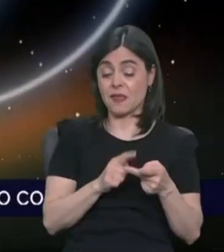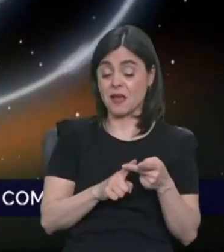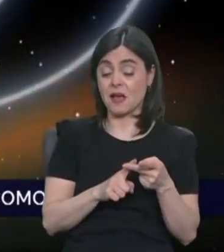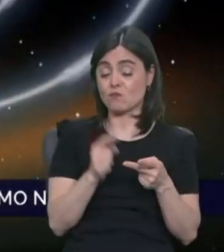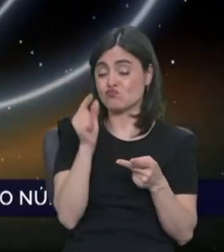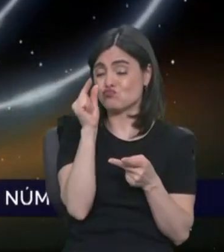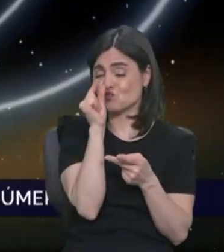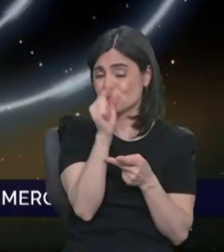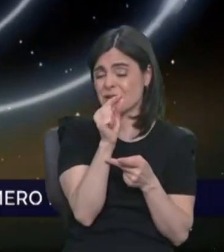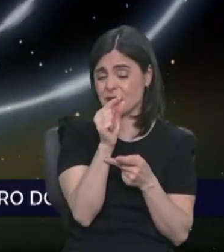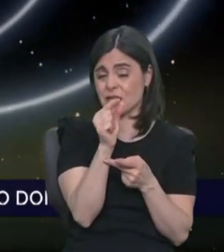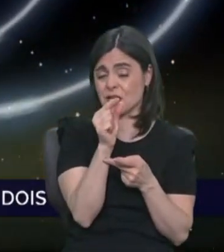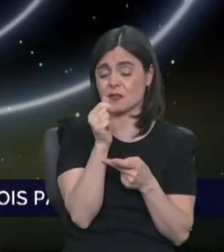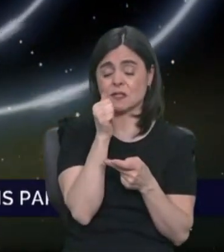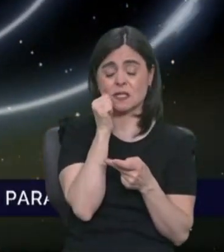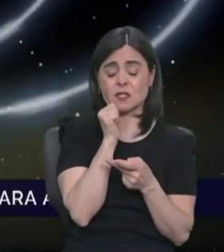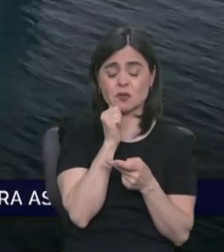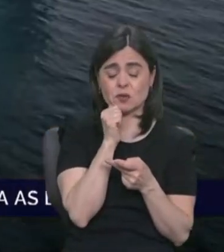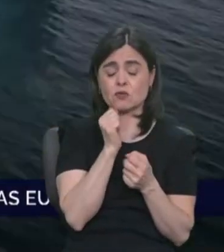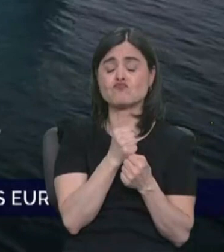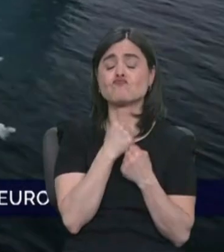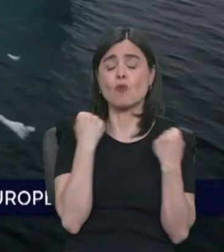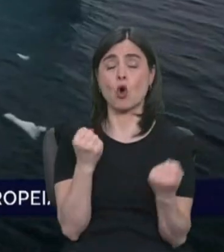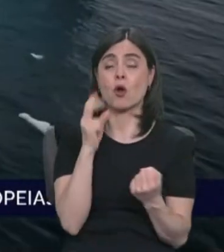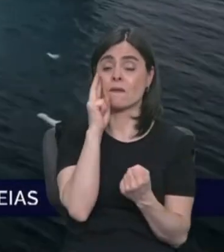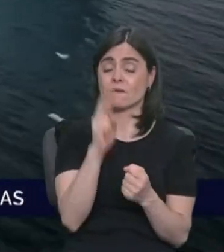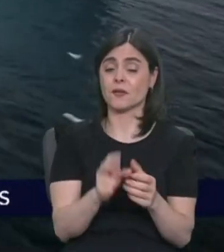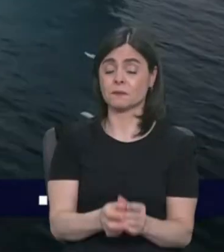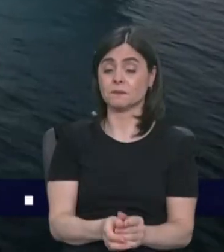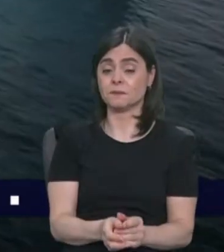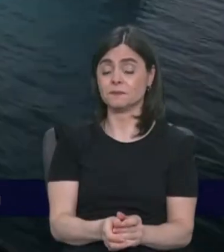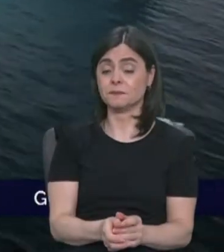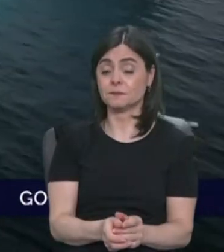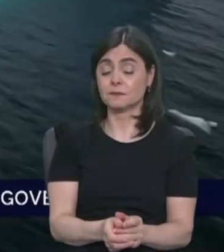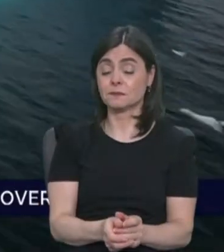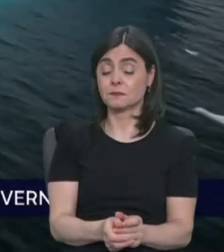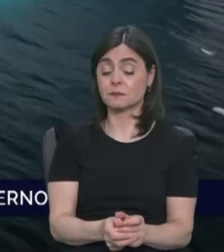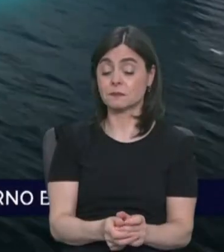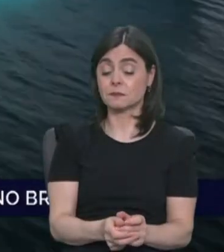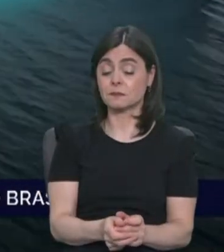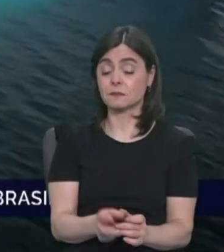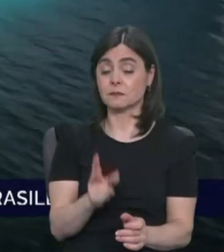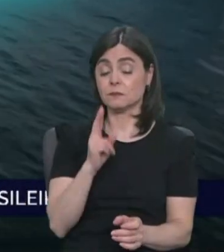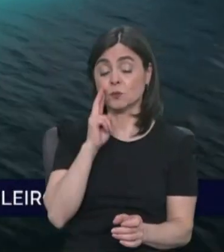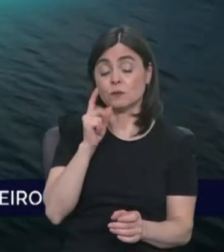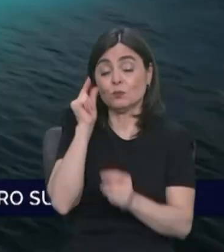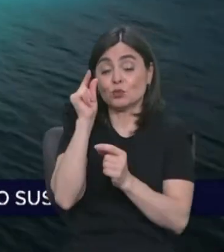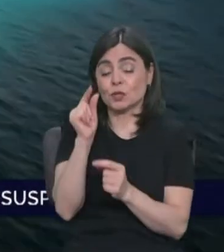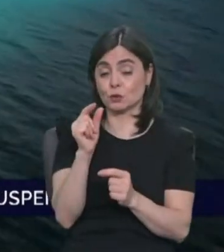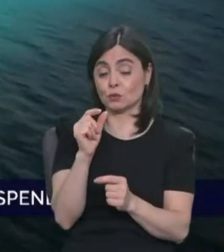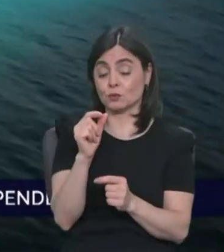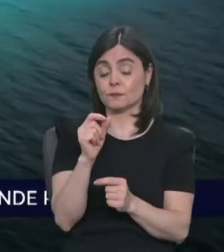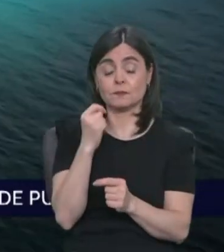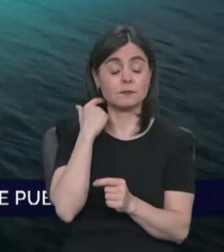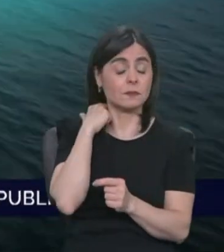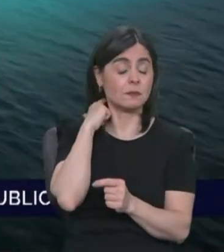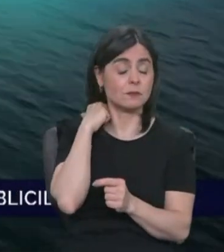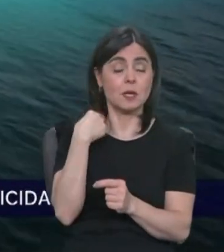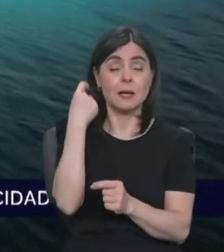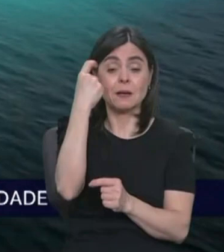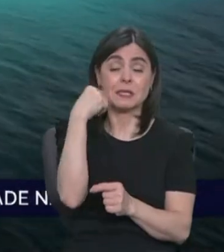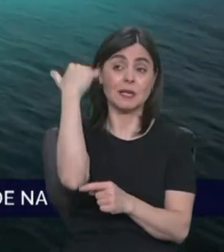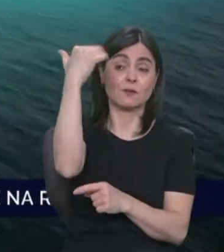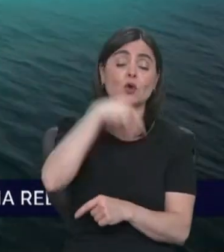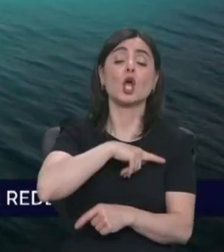bocadinho de nada dos nossos Açores conseguiram ver, nos Açores já em parte parcial, este eclipse do Sol. Vamos pensar no futuro, Jorge.